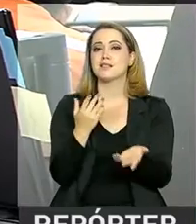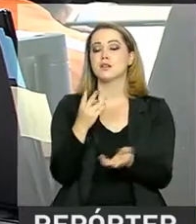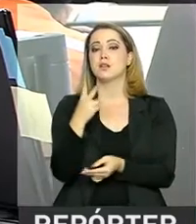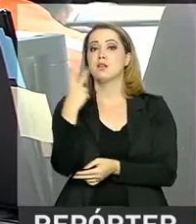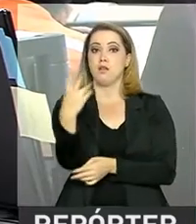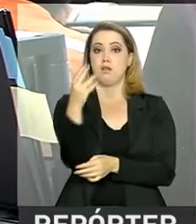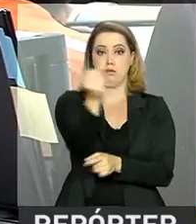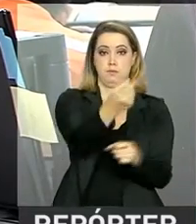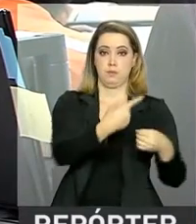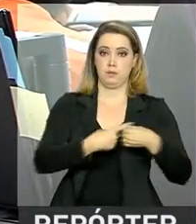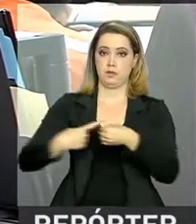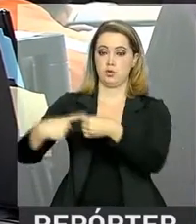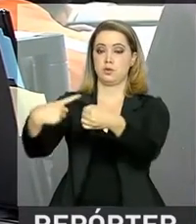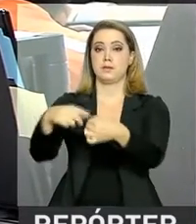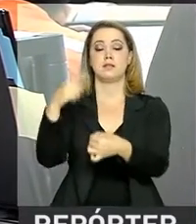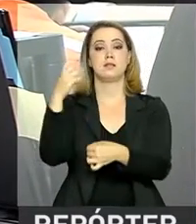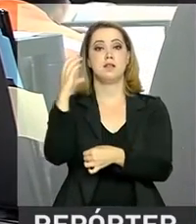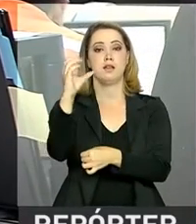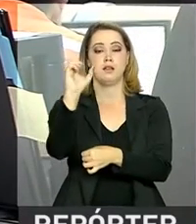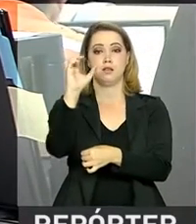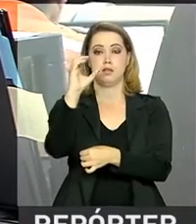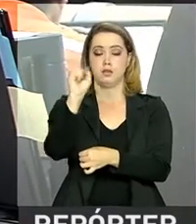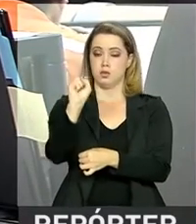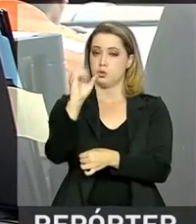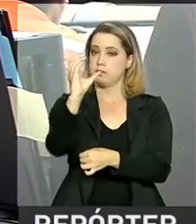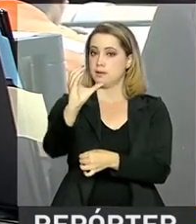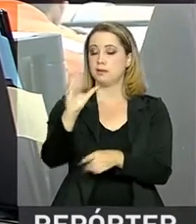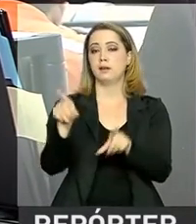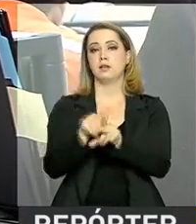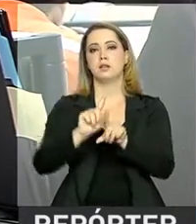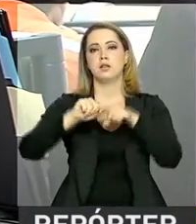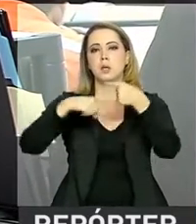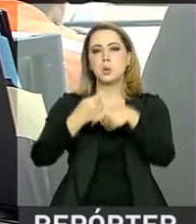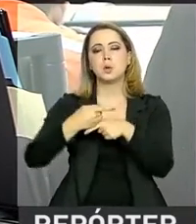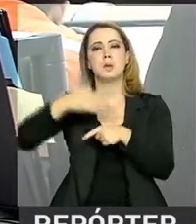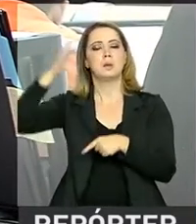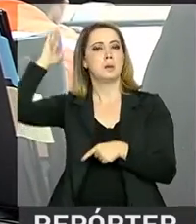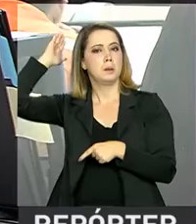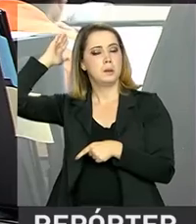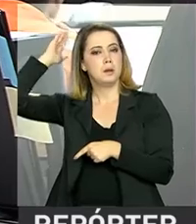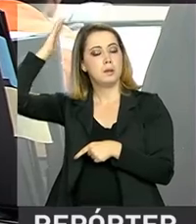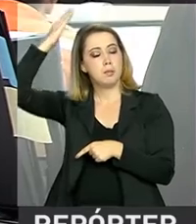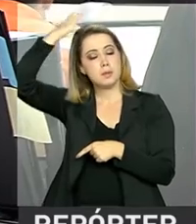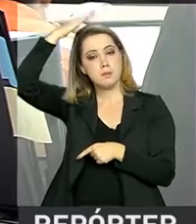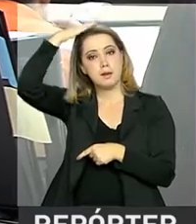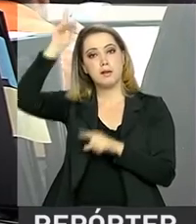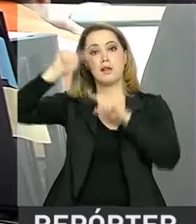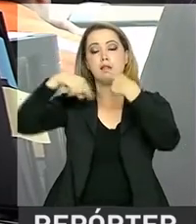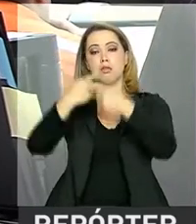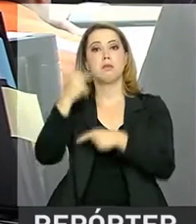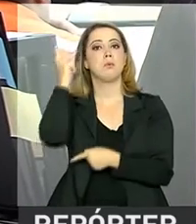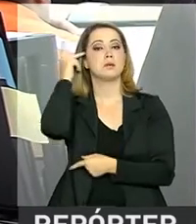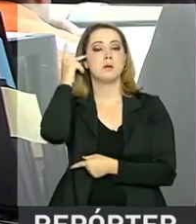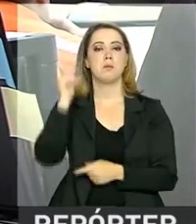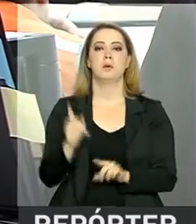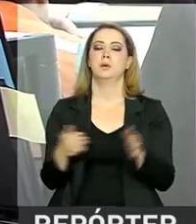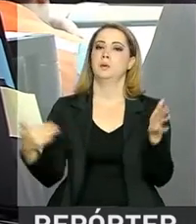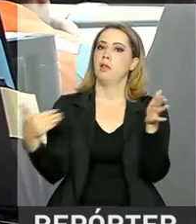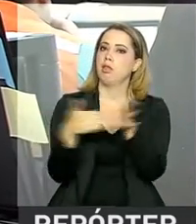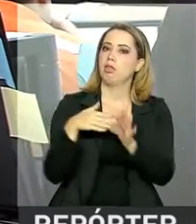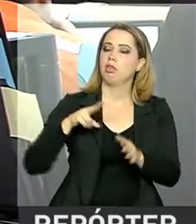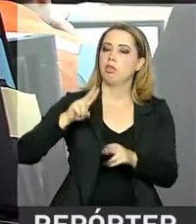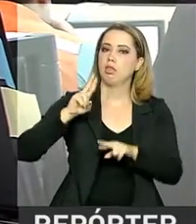20 municípios de santa catarina a partir de fevereiro segue para o paraná e são paulo até junho deve funcionar em todos os